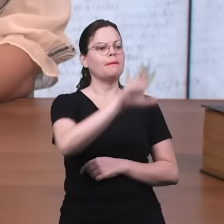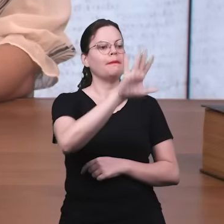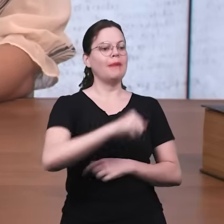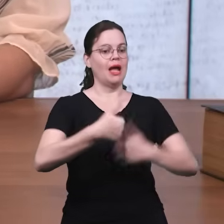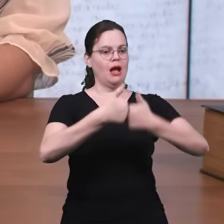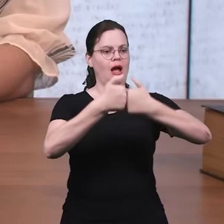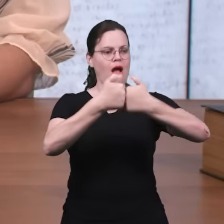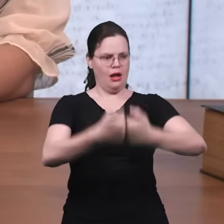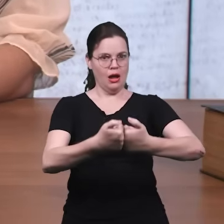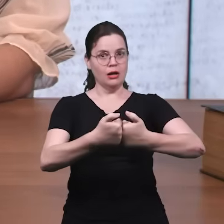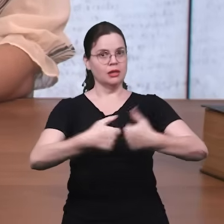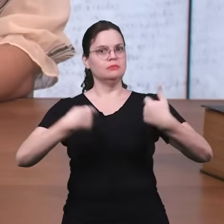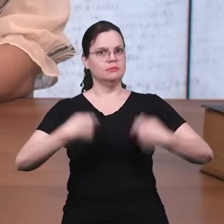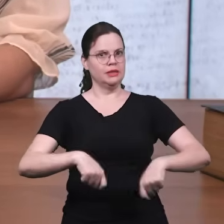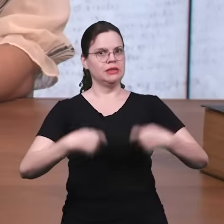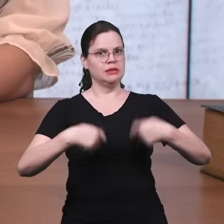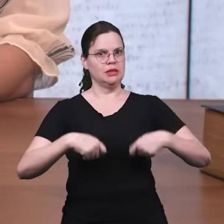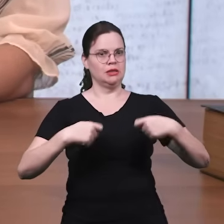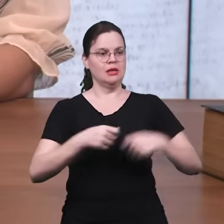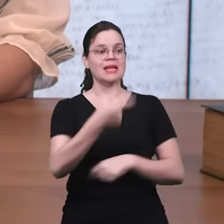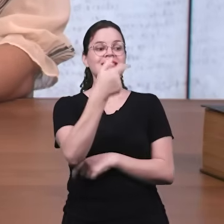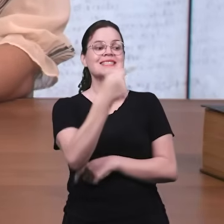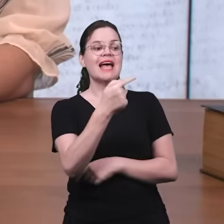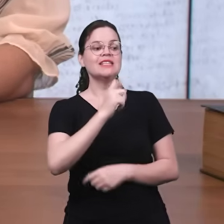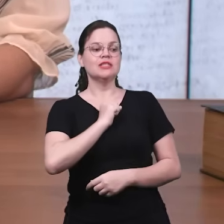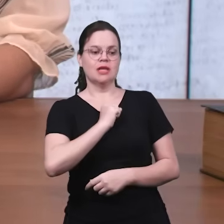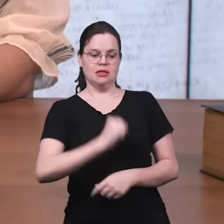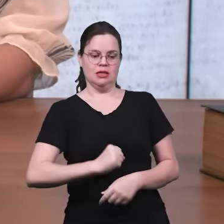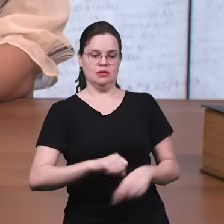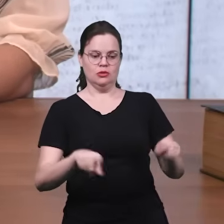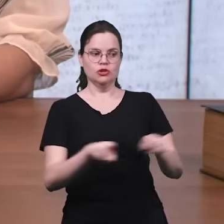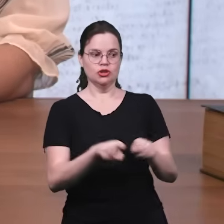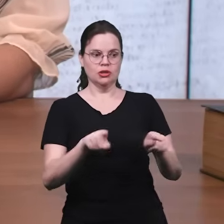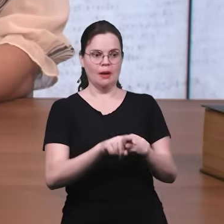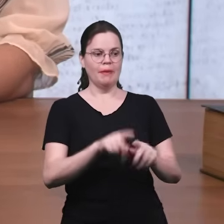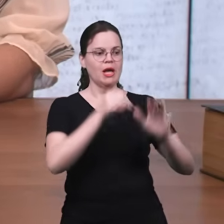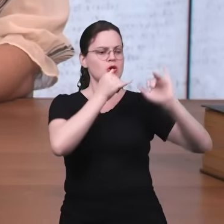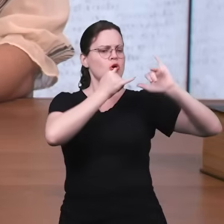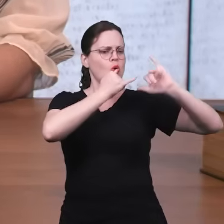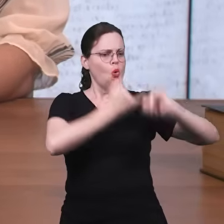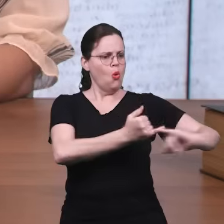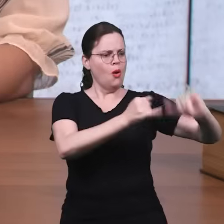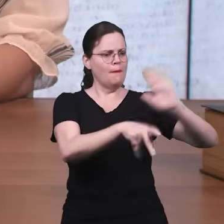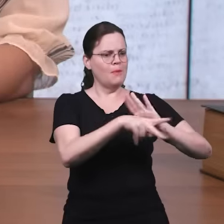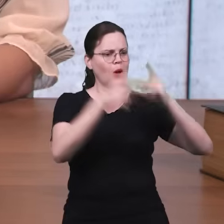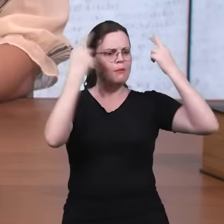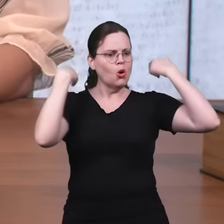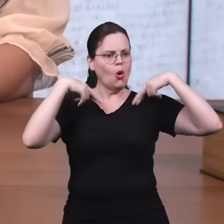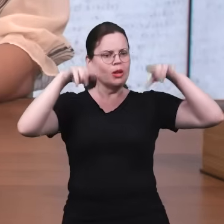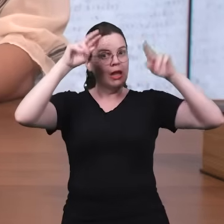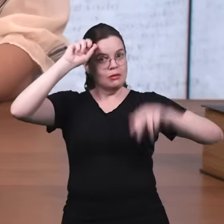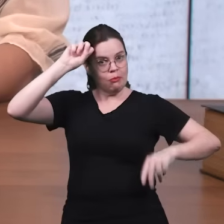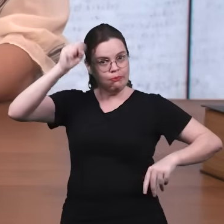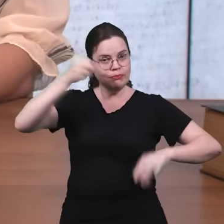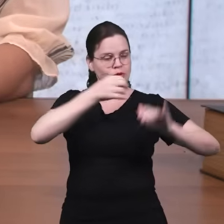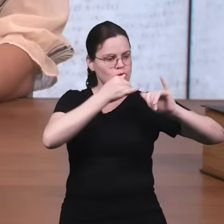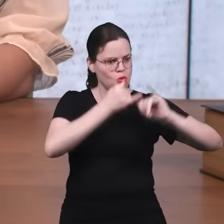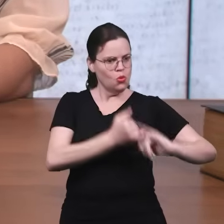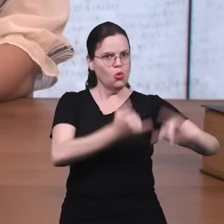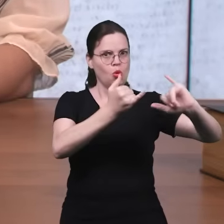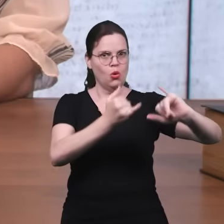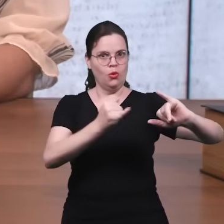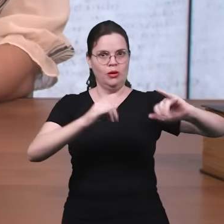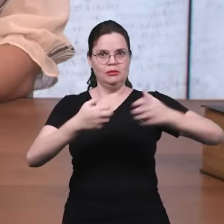do concerto, e 7 sacerdotes levem 7 buzinas de carneiros diante da arca do